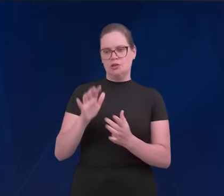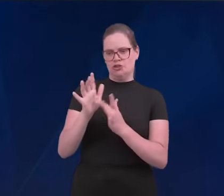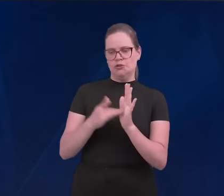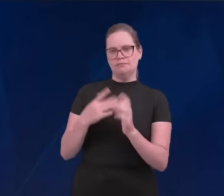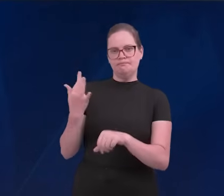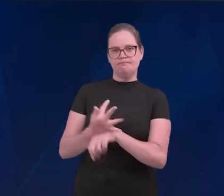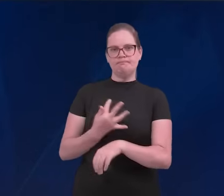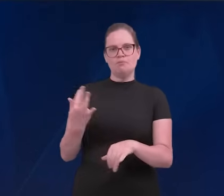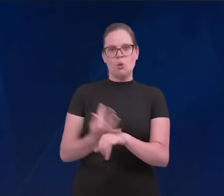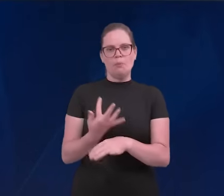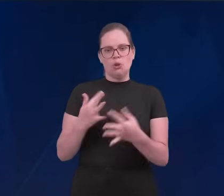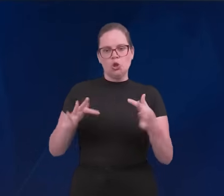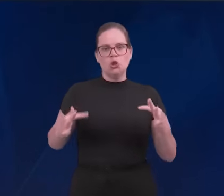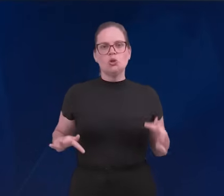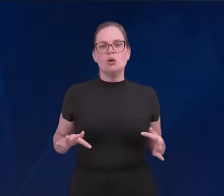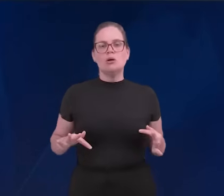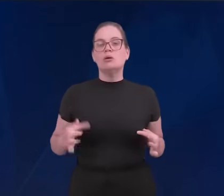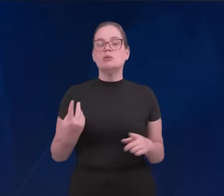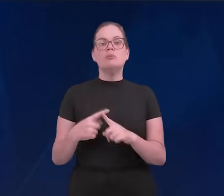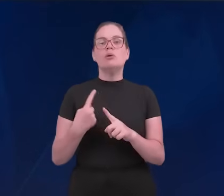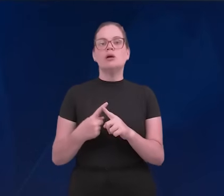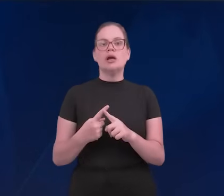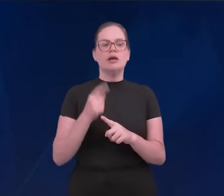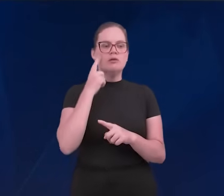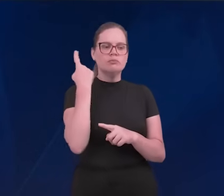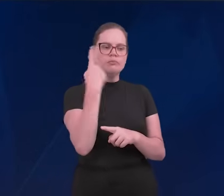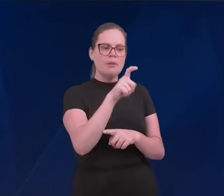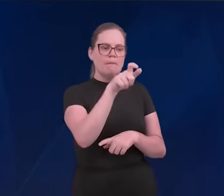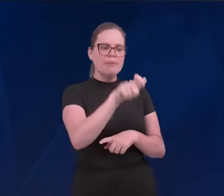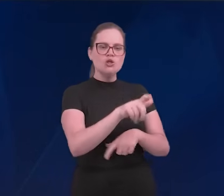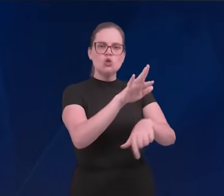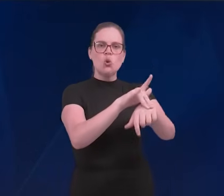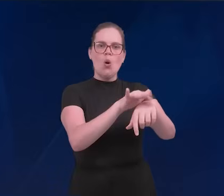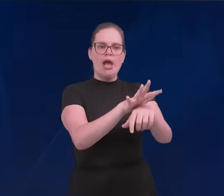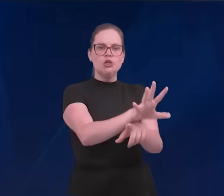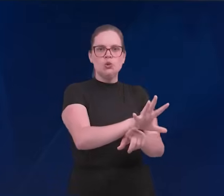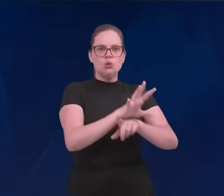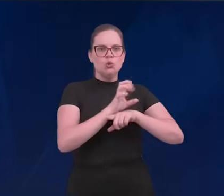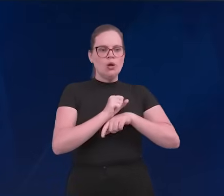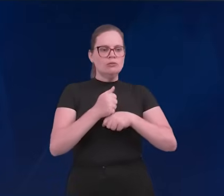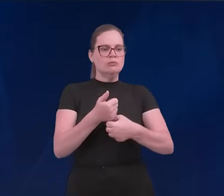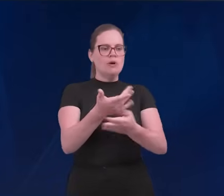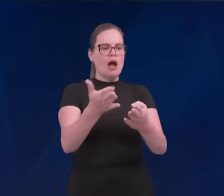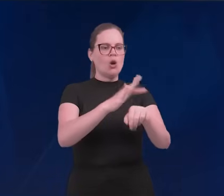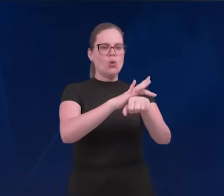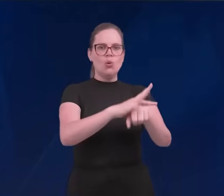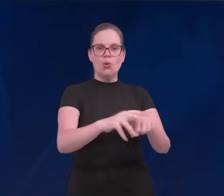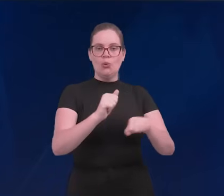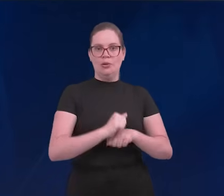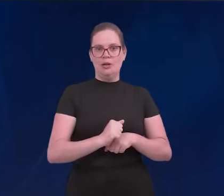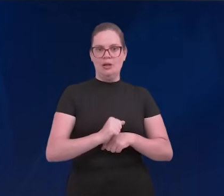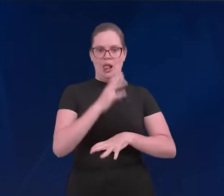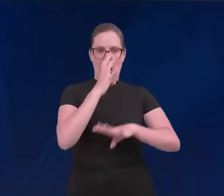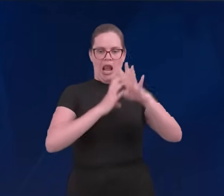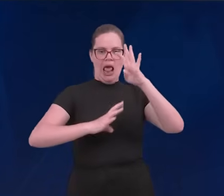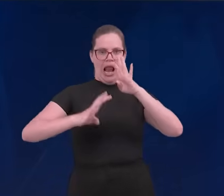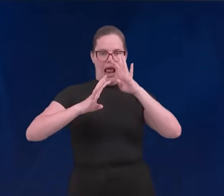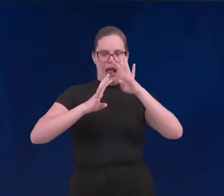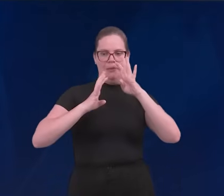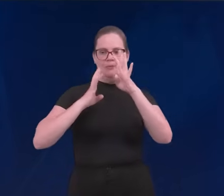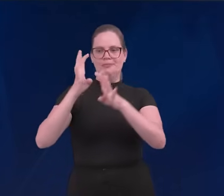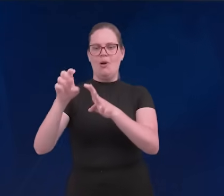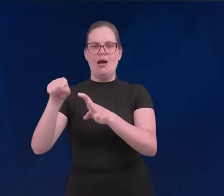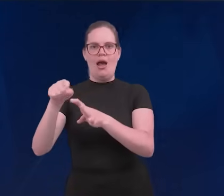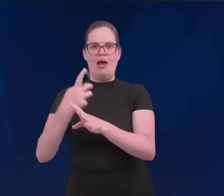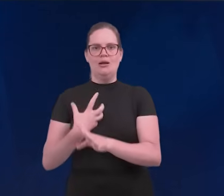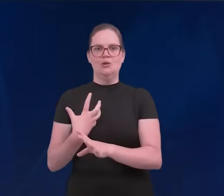dor quando curou enfermos. Venceu o acusador quando nos deu o perdão dos nossos